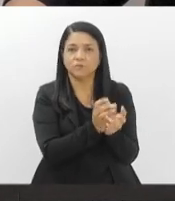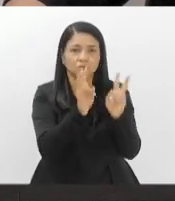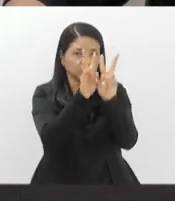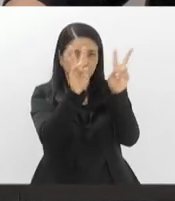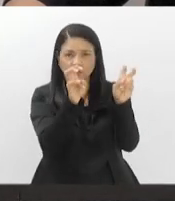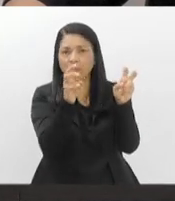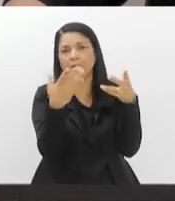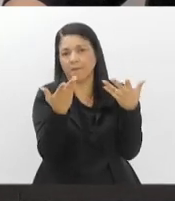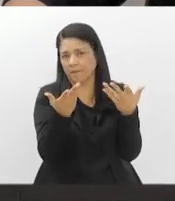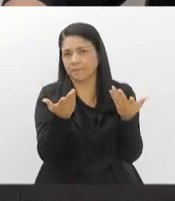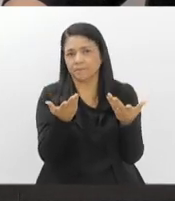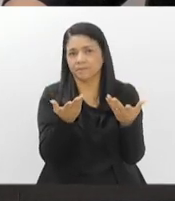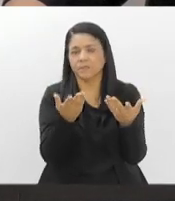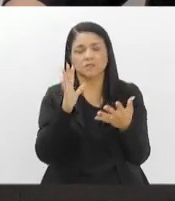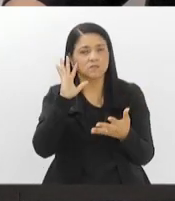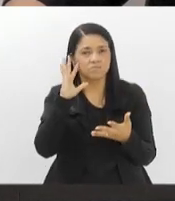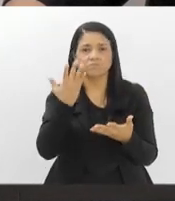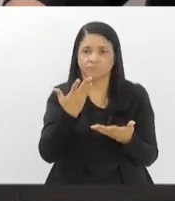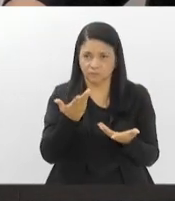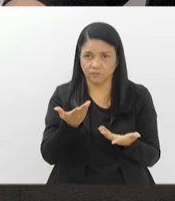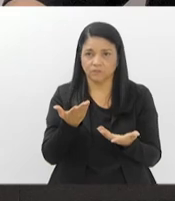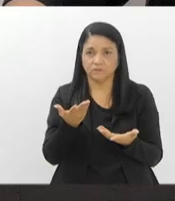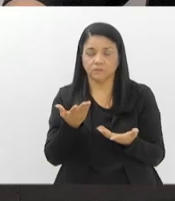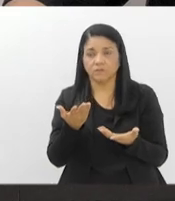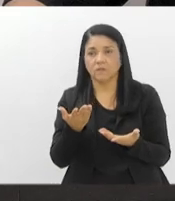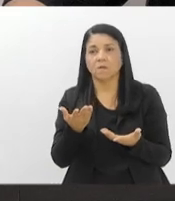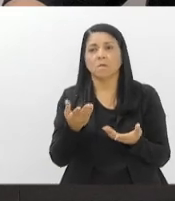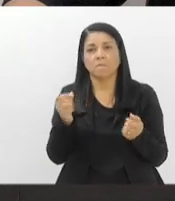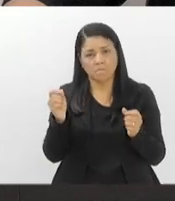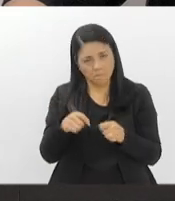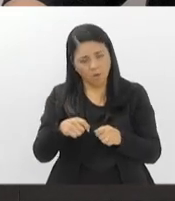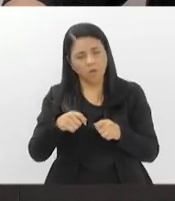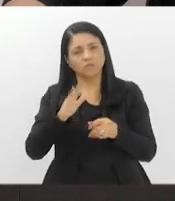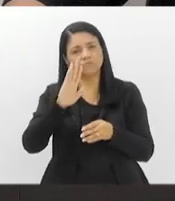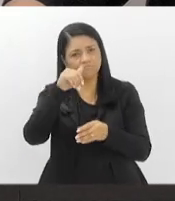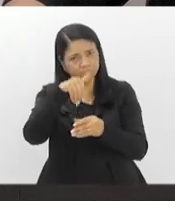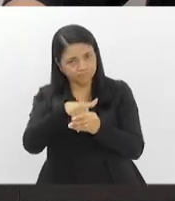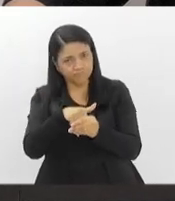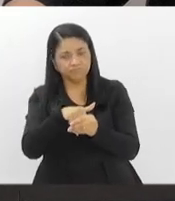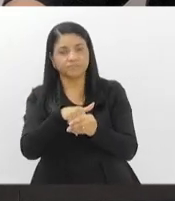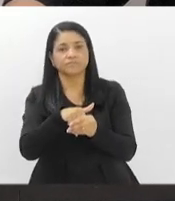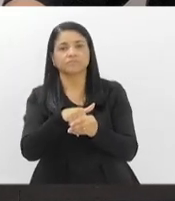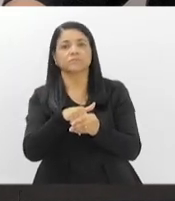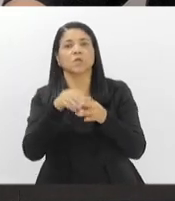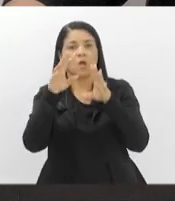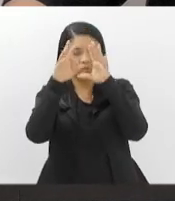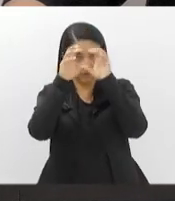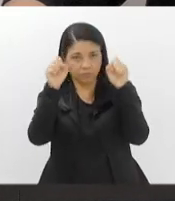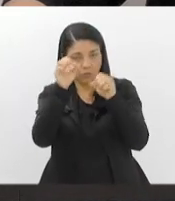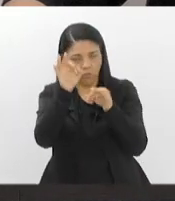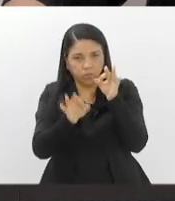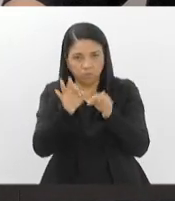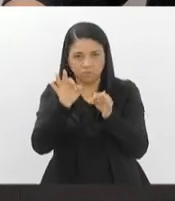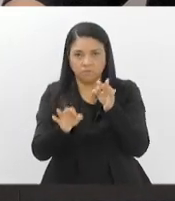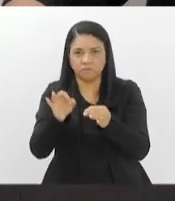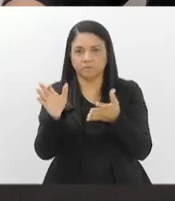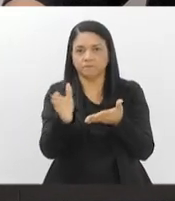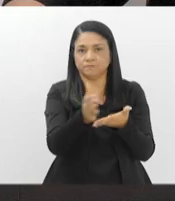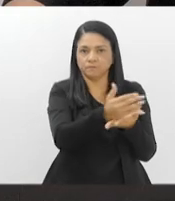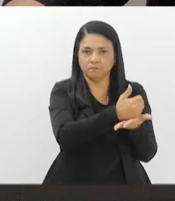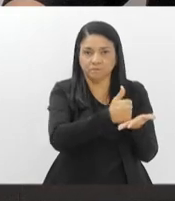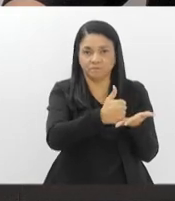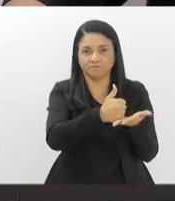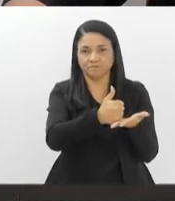dessa construção né de solução e eu acho que a gente já pode deliberar oficiar a o Tribunal de Justiça pedindo os dados a